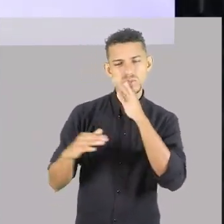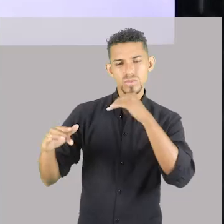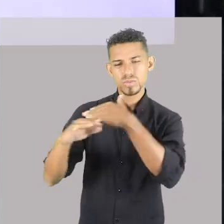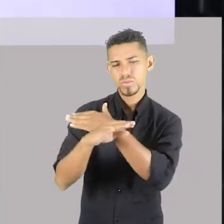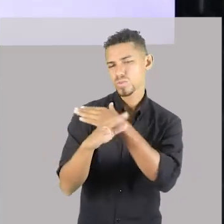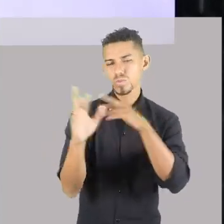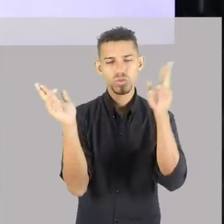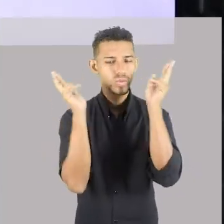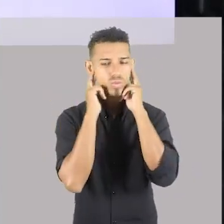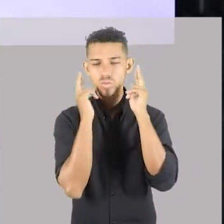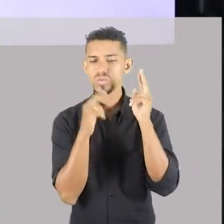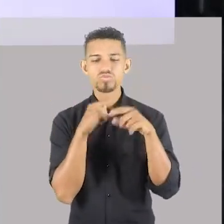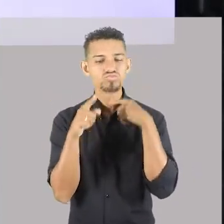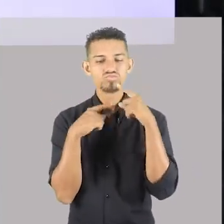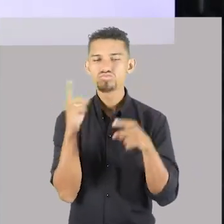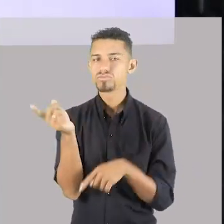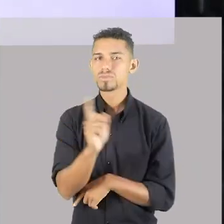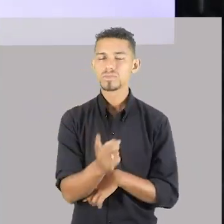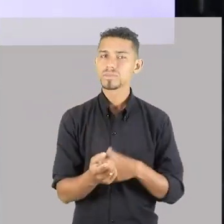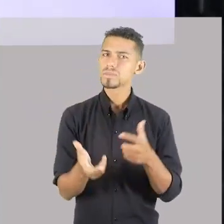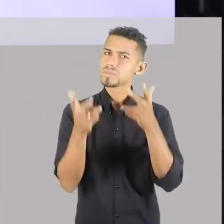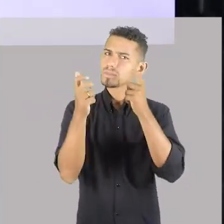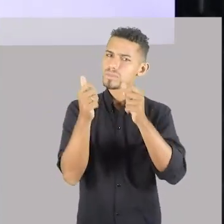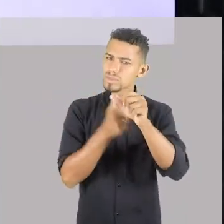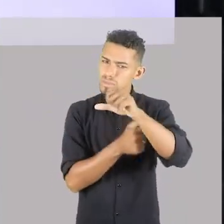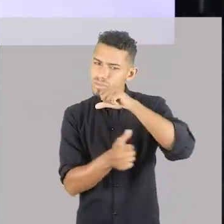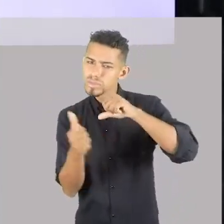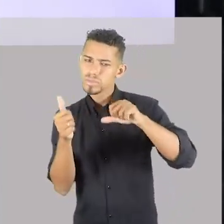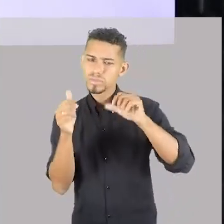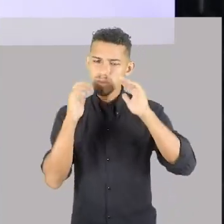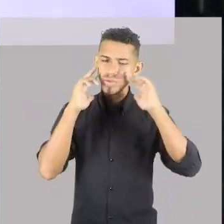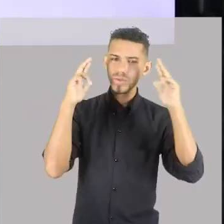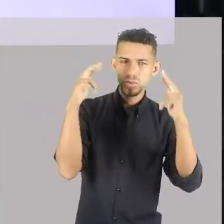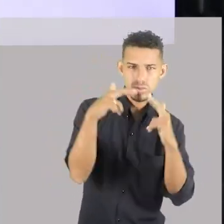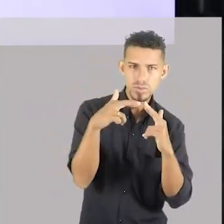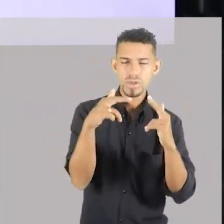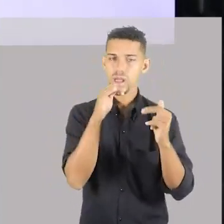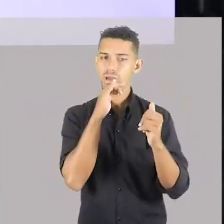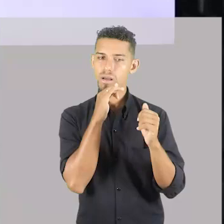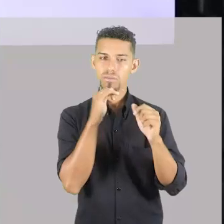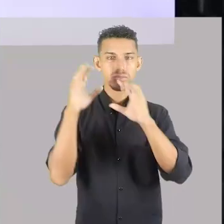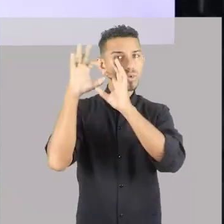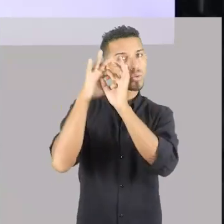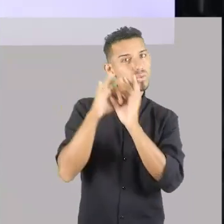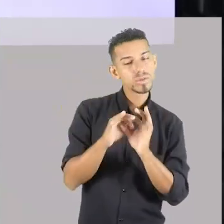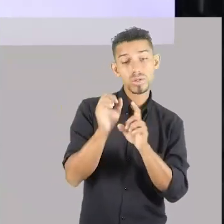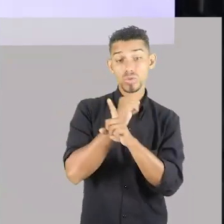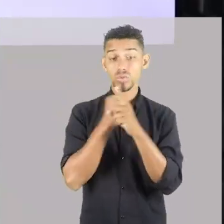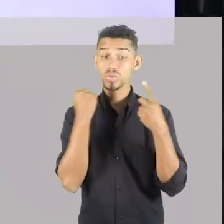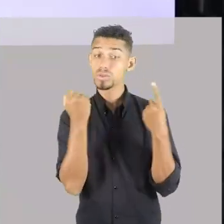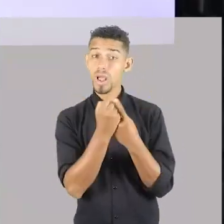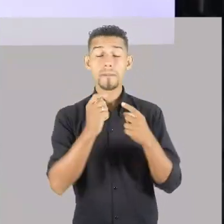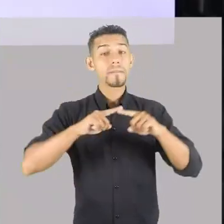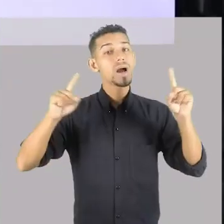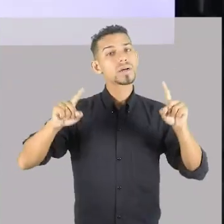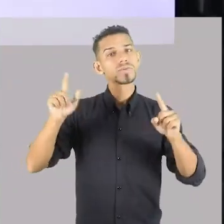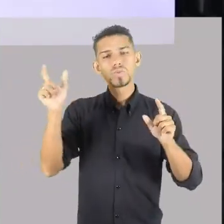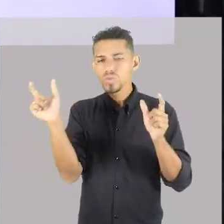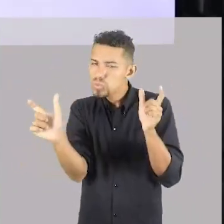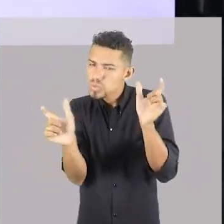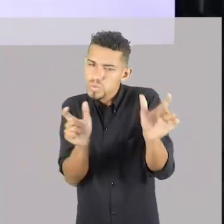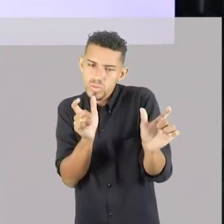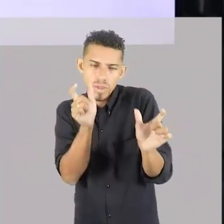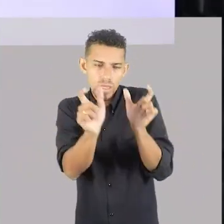se escuta. Então percebam como ele vai fazendo a referência a um contexto social, só que ele vai